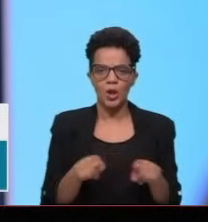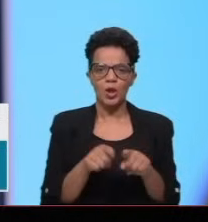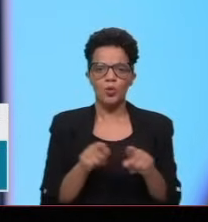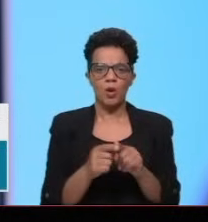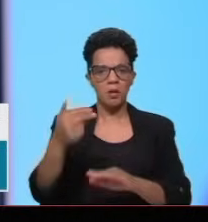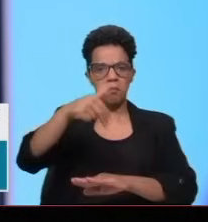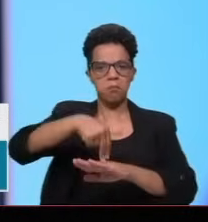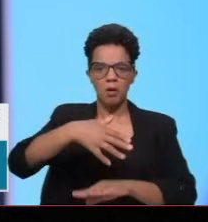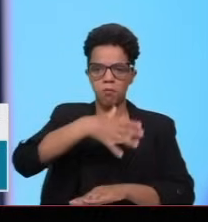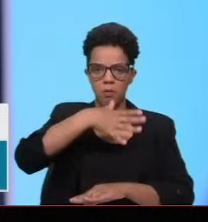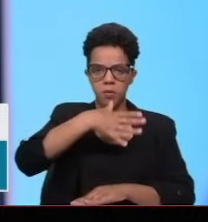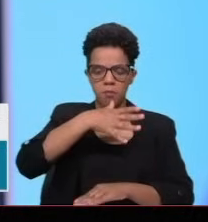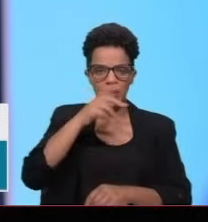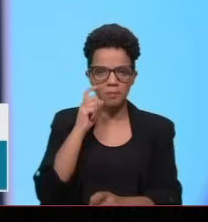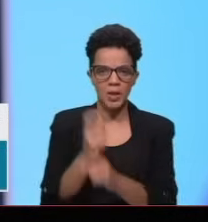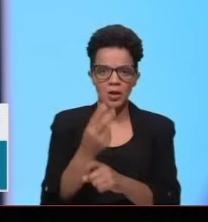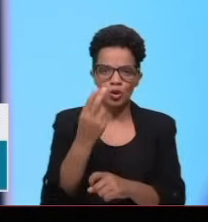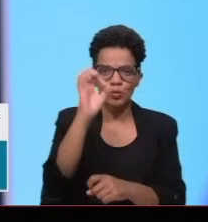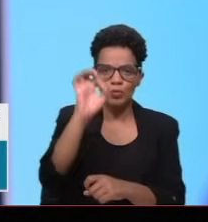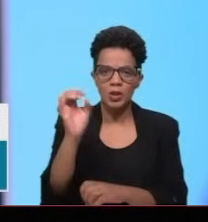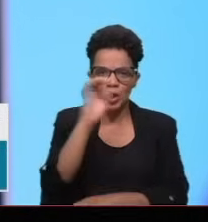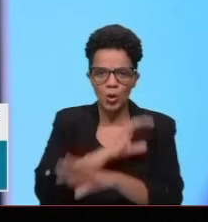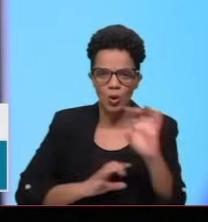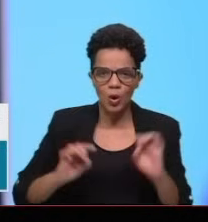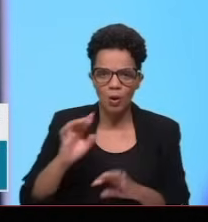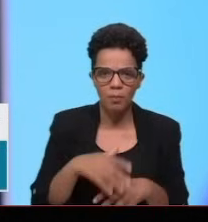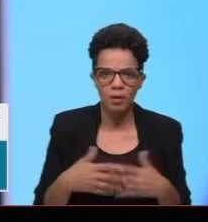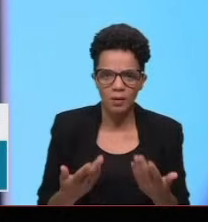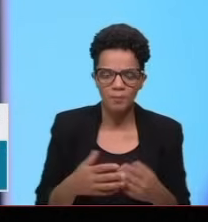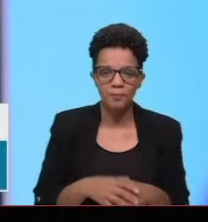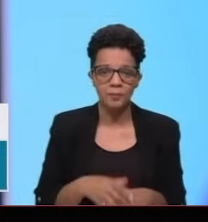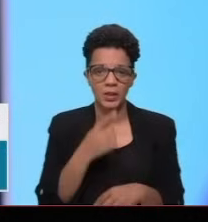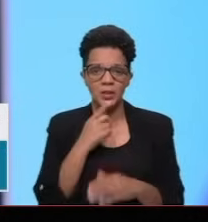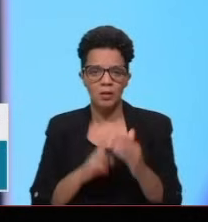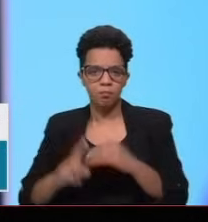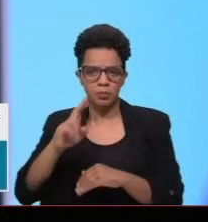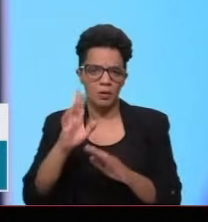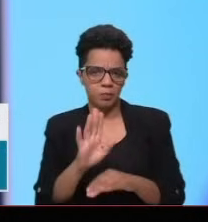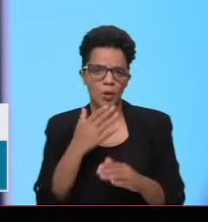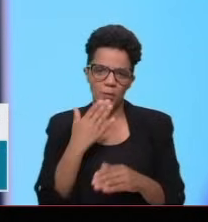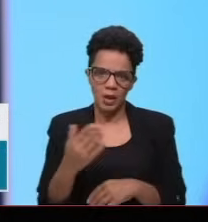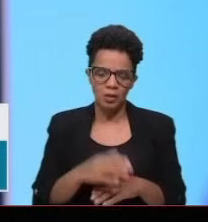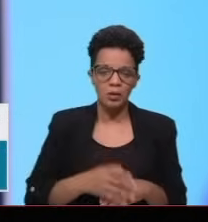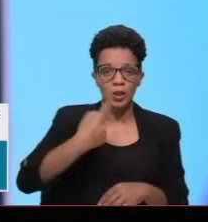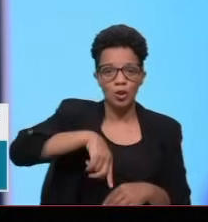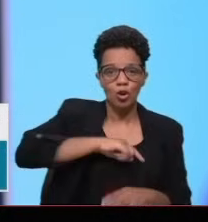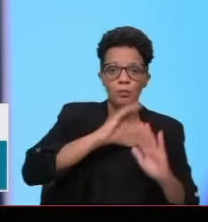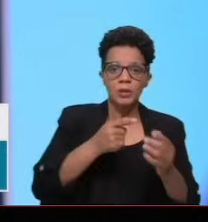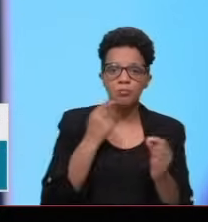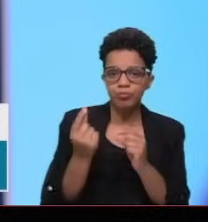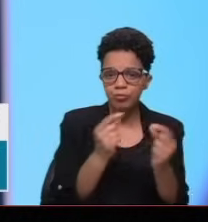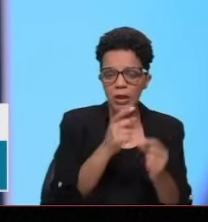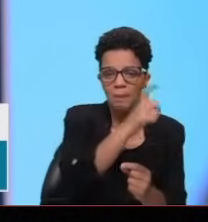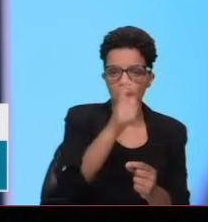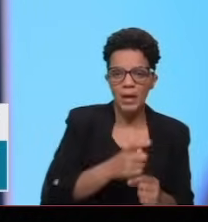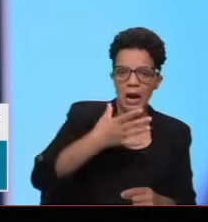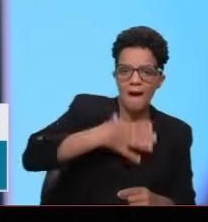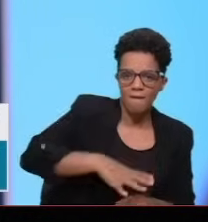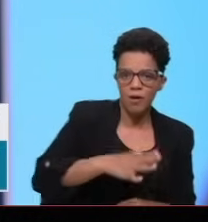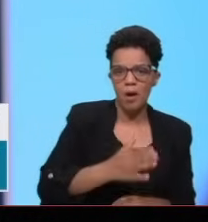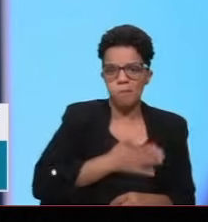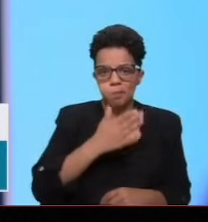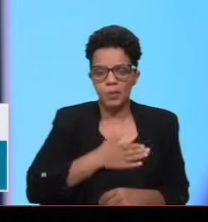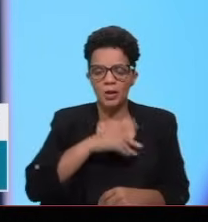Vocal A exigir os 2% à Europa portanto Esse aumento Não obrigado nós temos queos ou não paz e que cooperação é